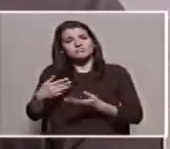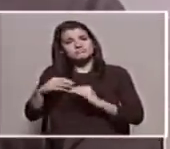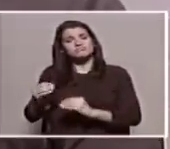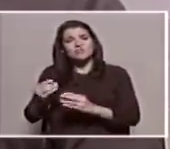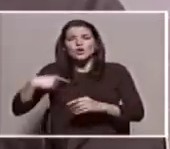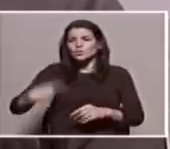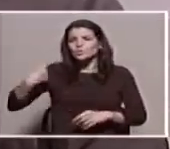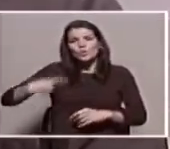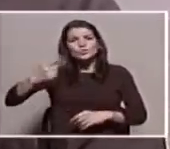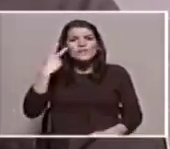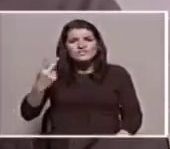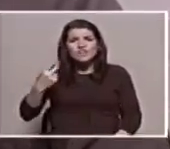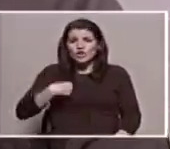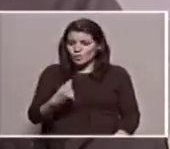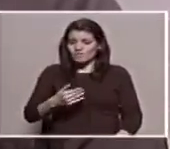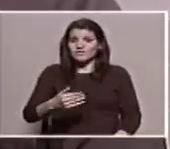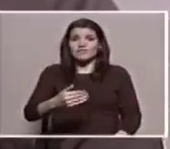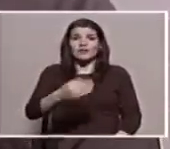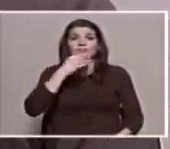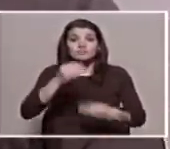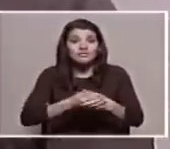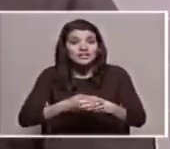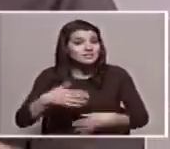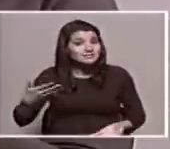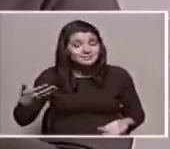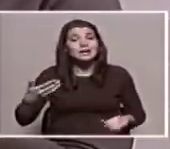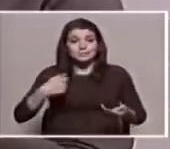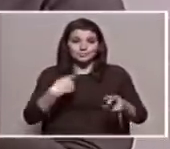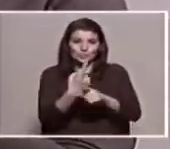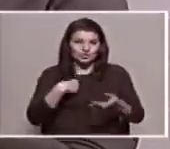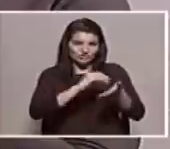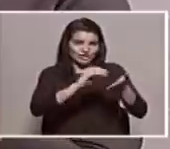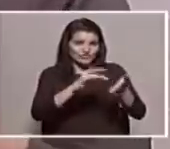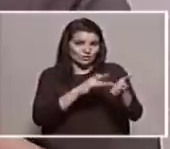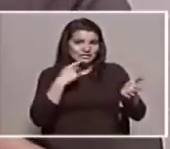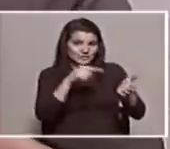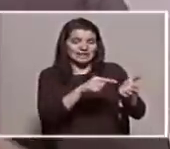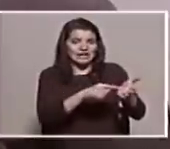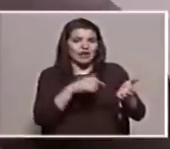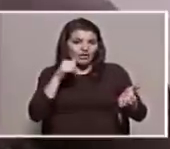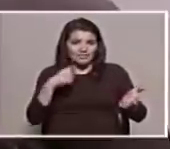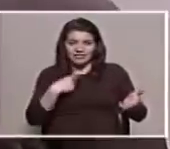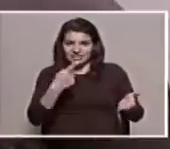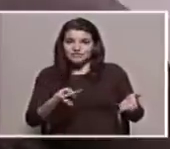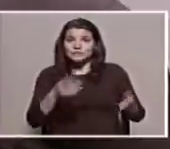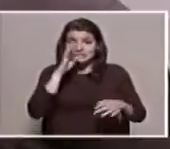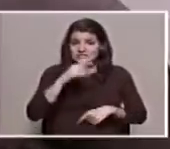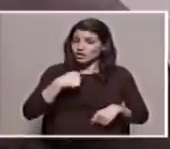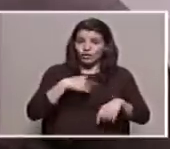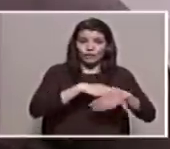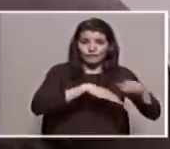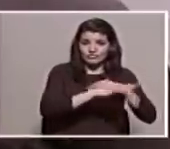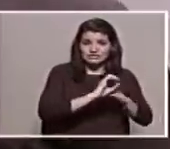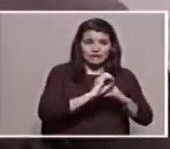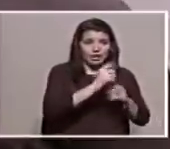todos os dias da nossa vida nós estamos a envelhecer Sem dúvida portanto eu tenho aqui uma coisa escrita no livro que eu costumo dizer que é se nós não fizermos pelos outros